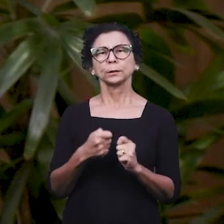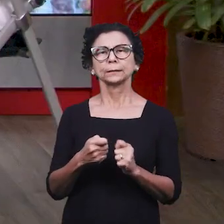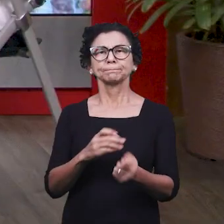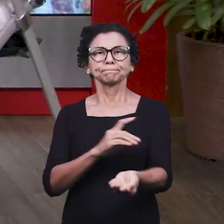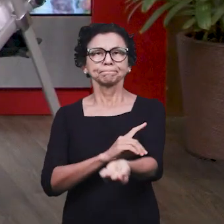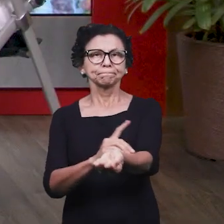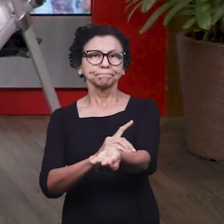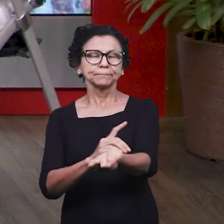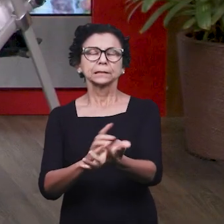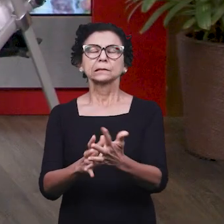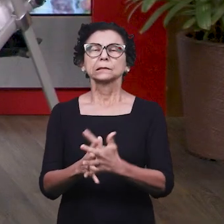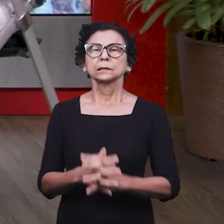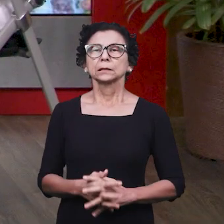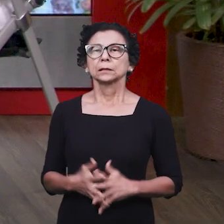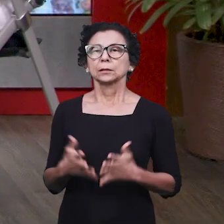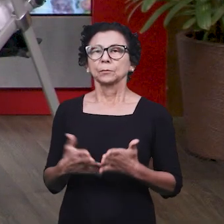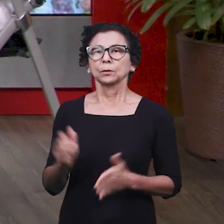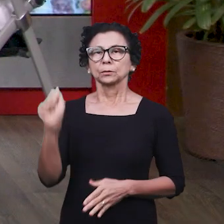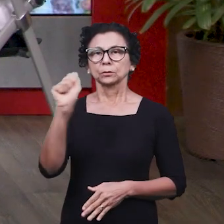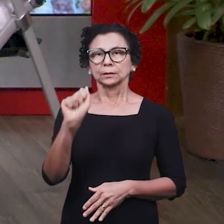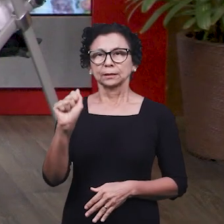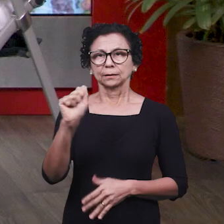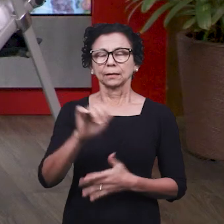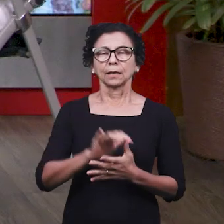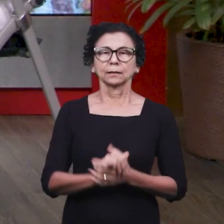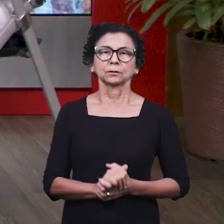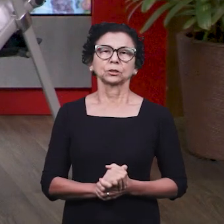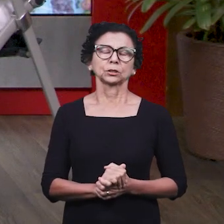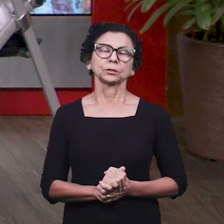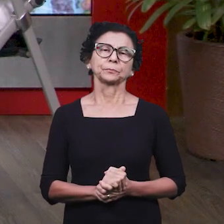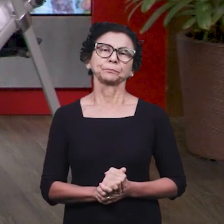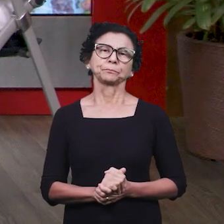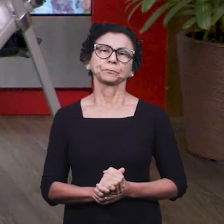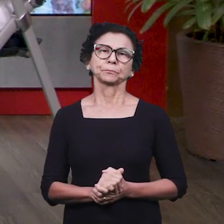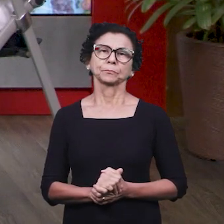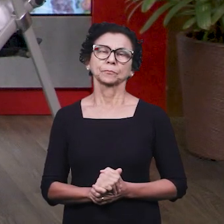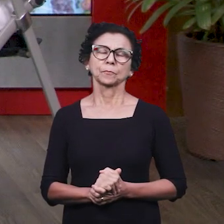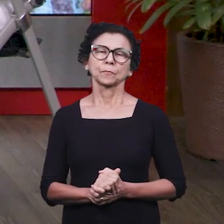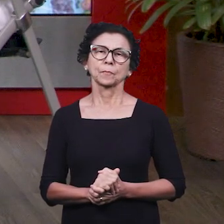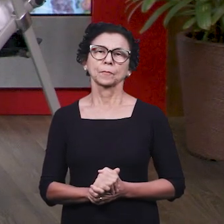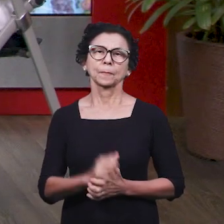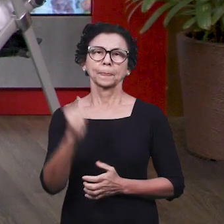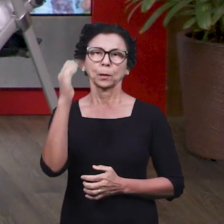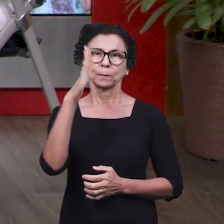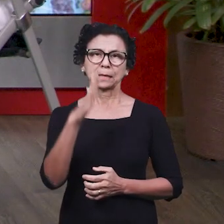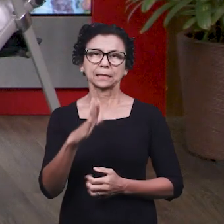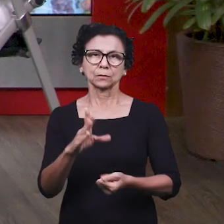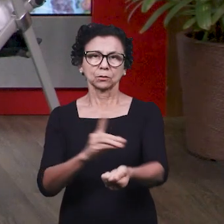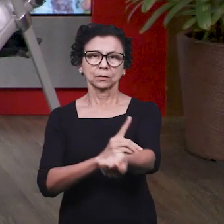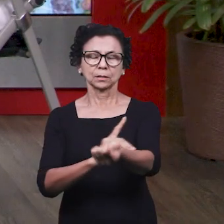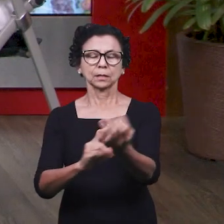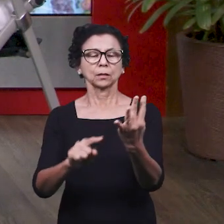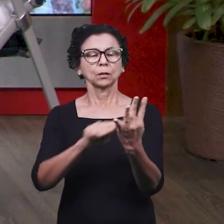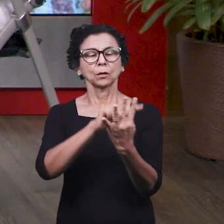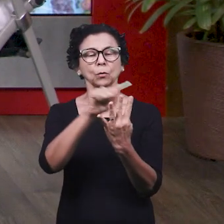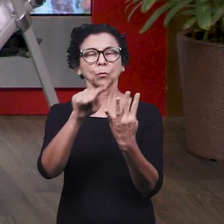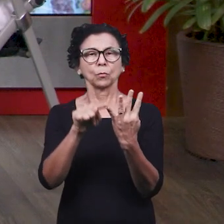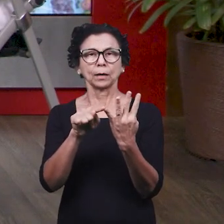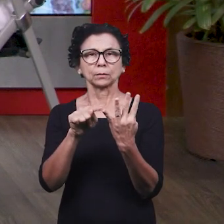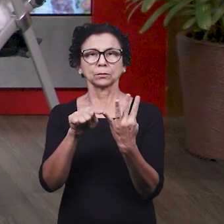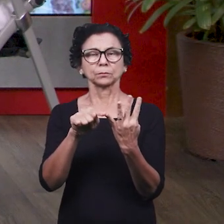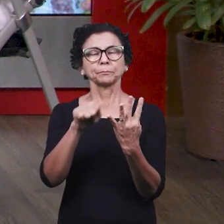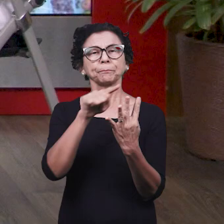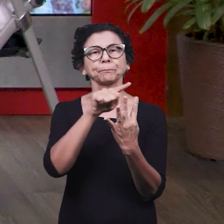diabetes? Segundo a Sociedade Brasileira de Diabetes, hoje nós temos 4 tipos de classificação.